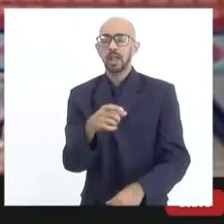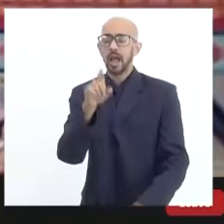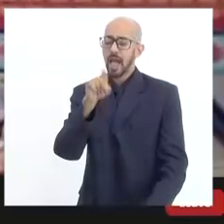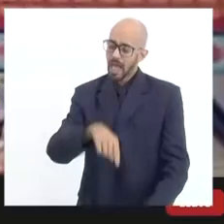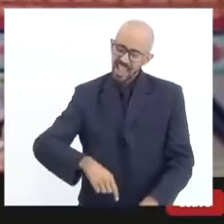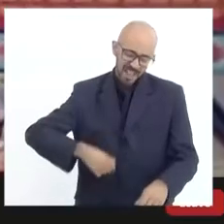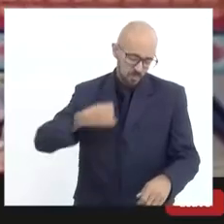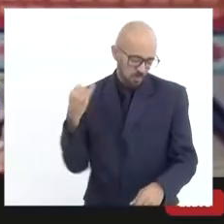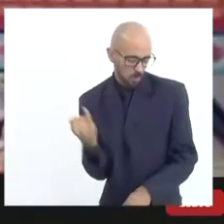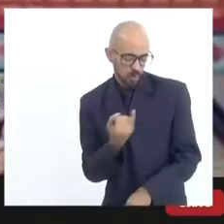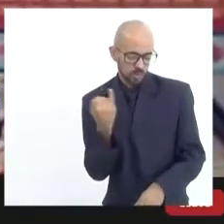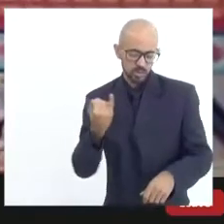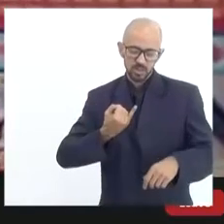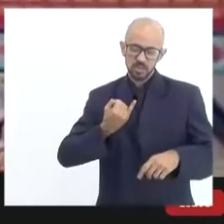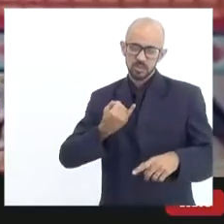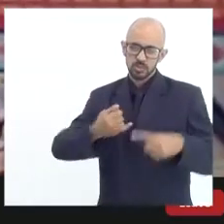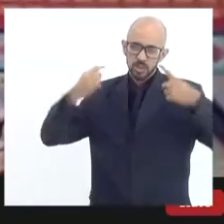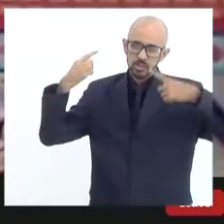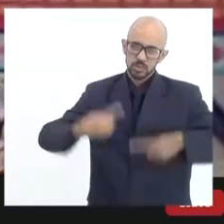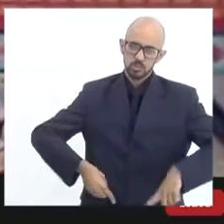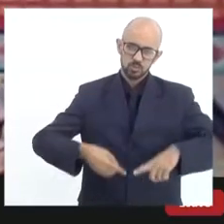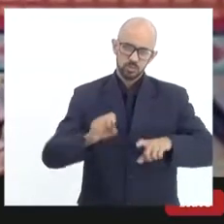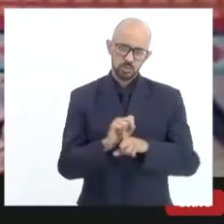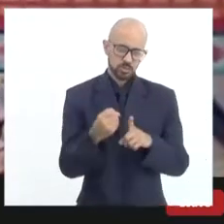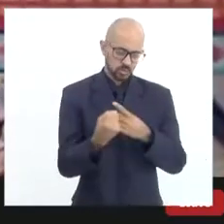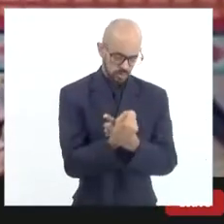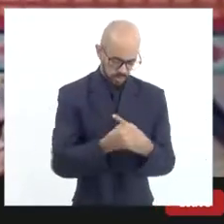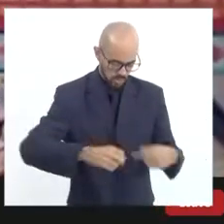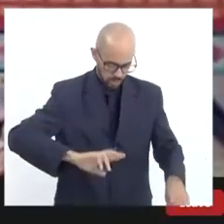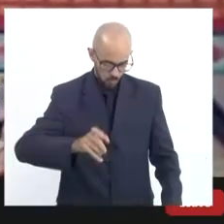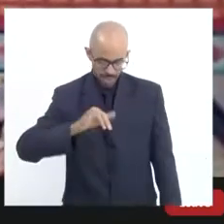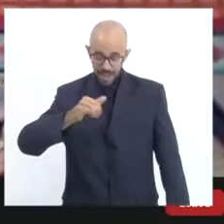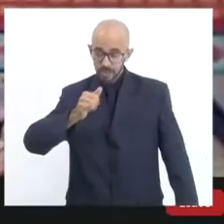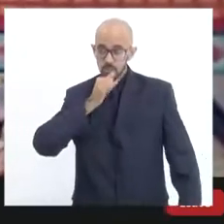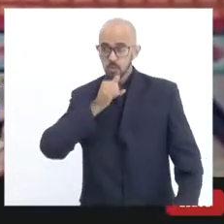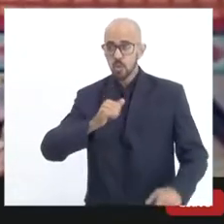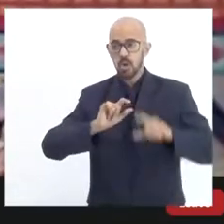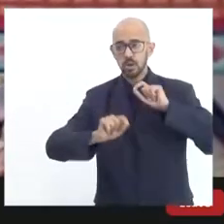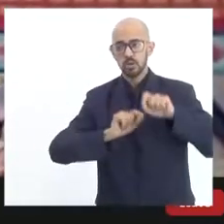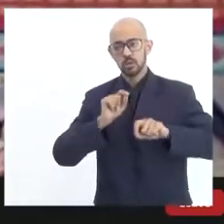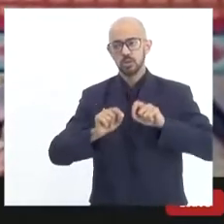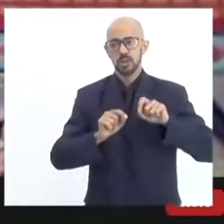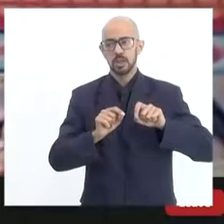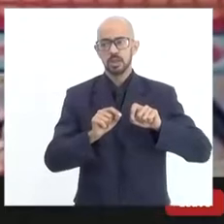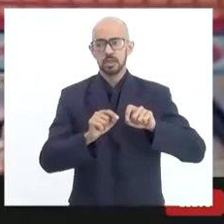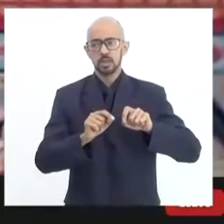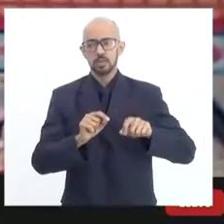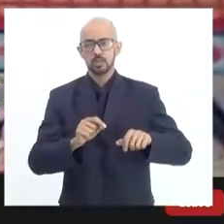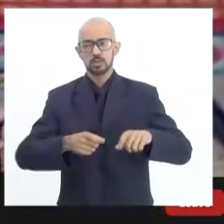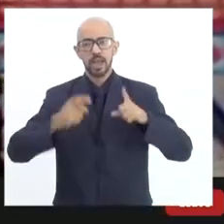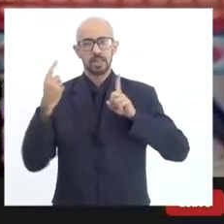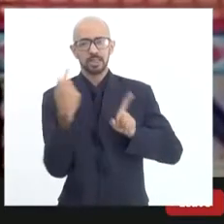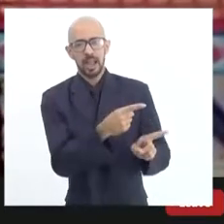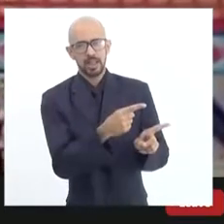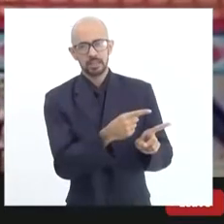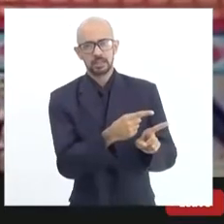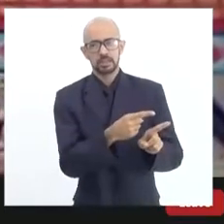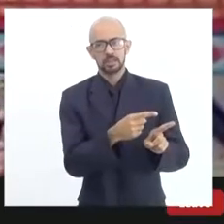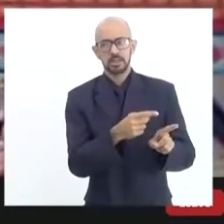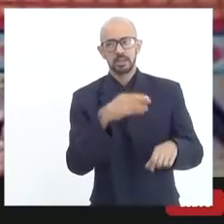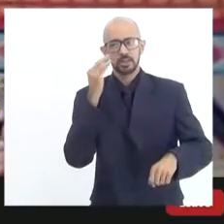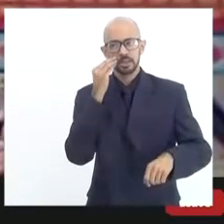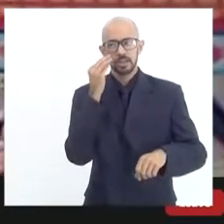disputa na sociedade. Não é à toa que os ataques desferidos, seja no campo simbólico, seja na tentativa de